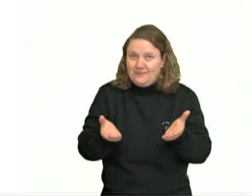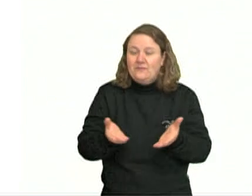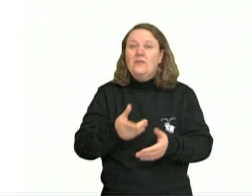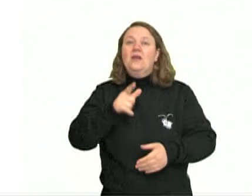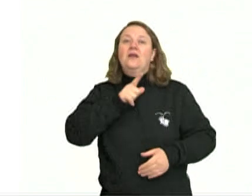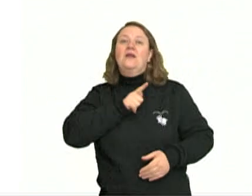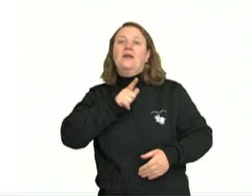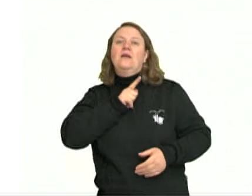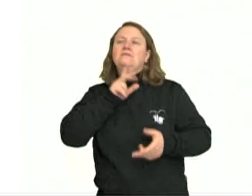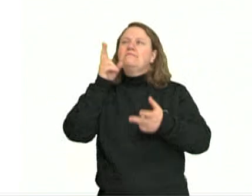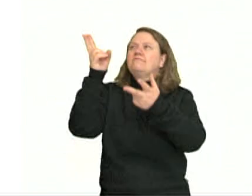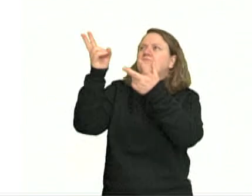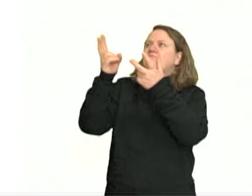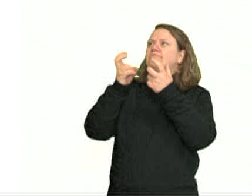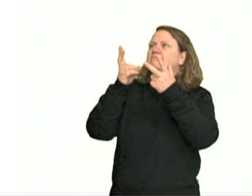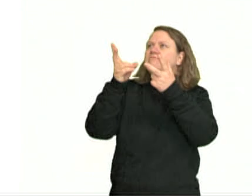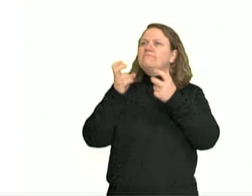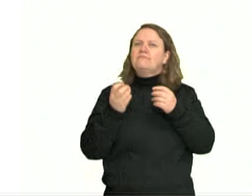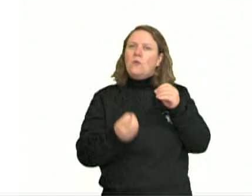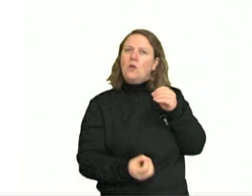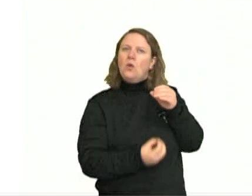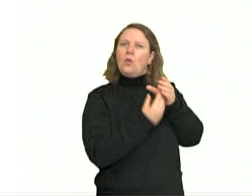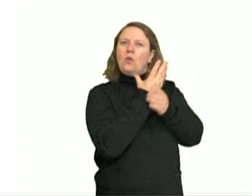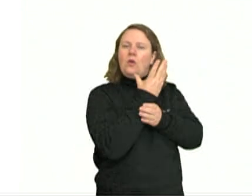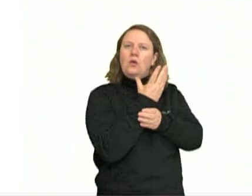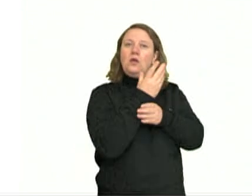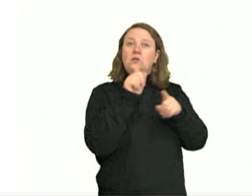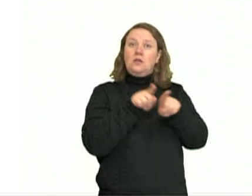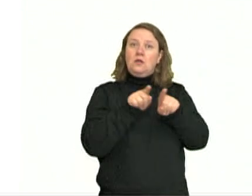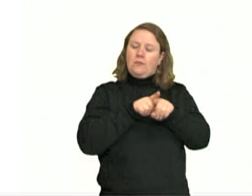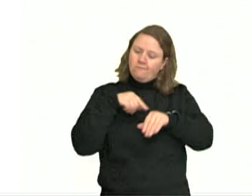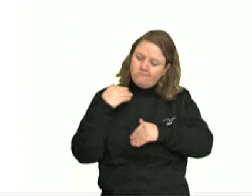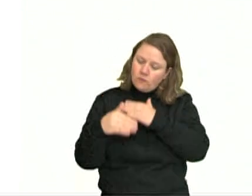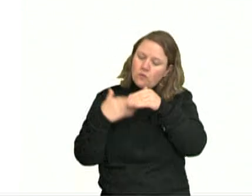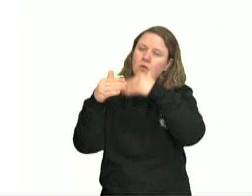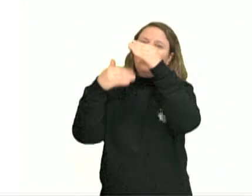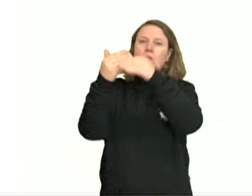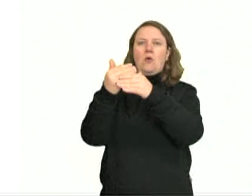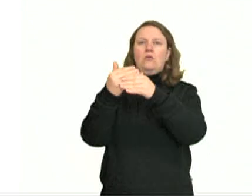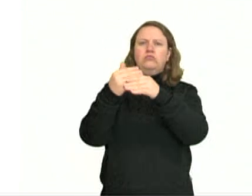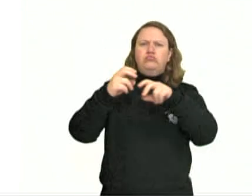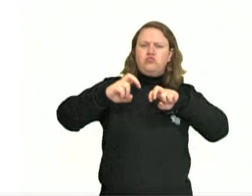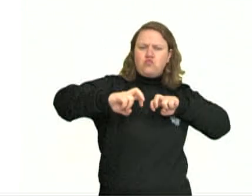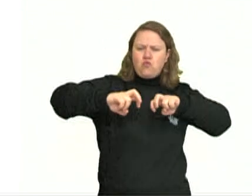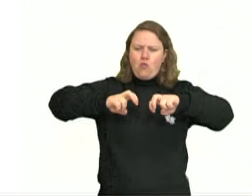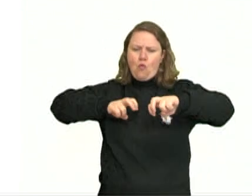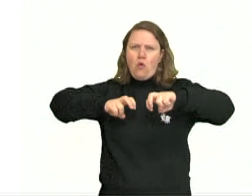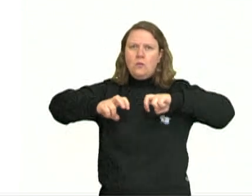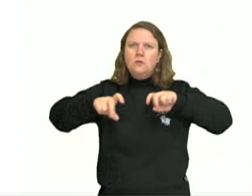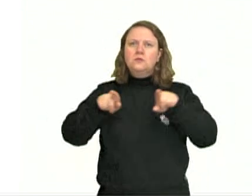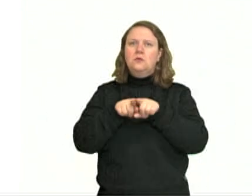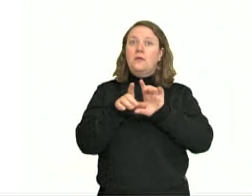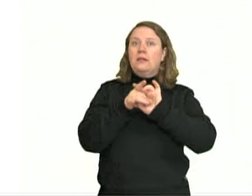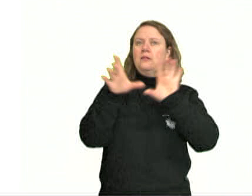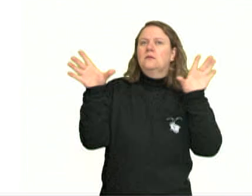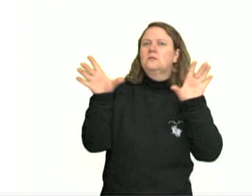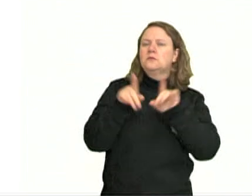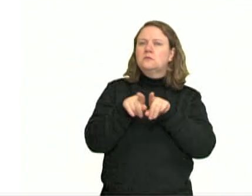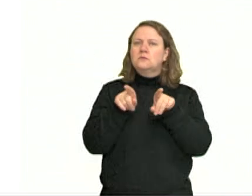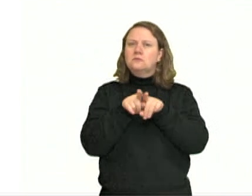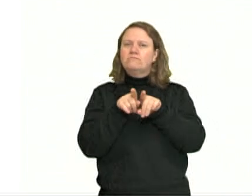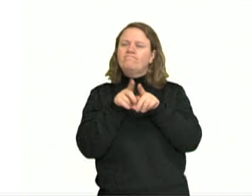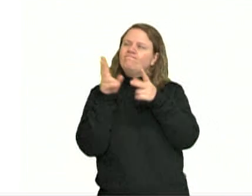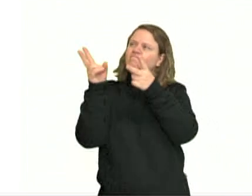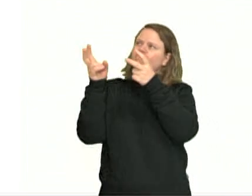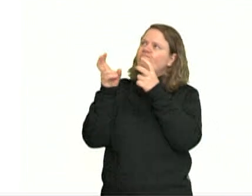tem como reconhecer a origem e a evolução histórica das lutas estilo livre e greco-romana.